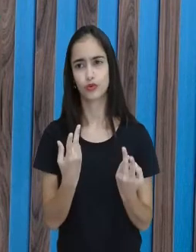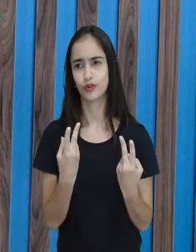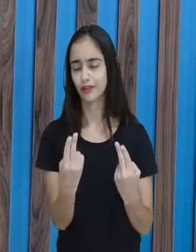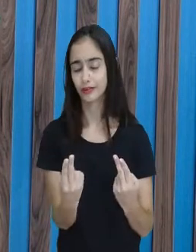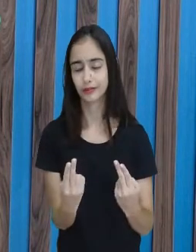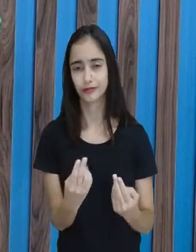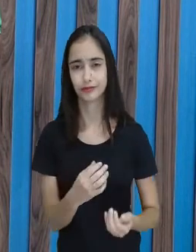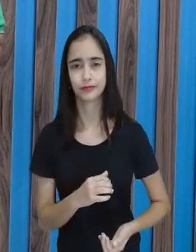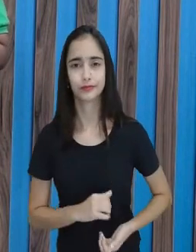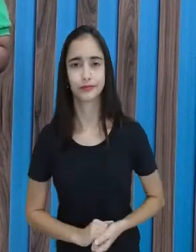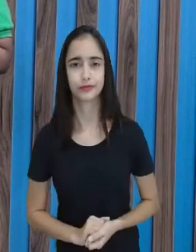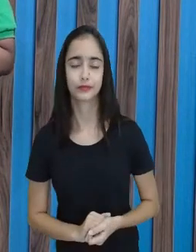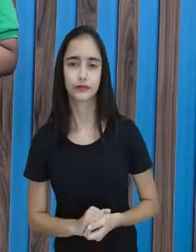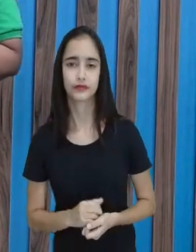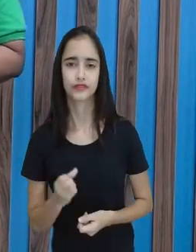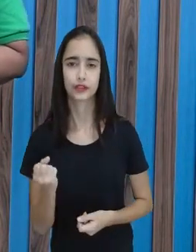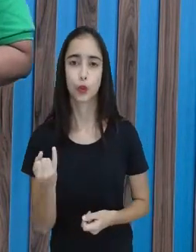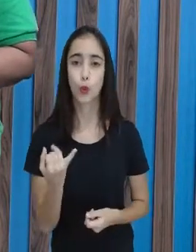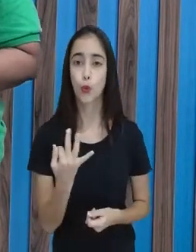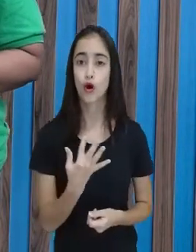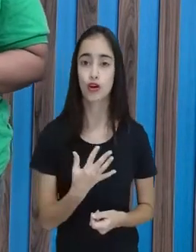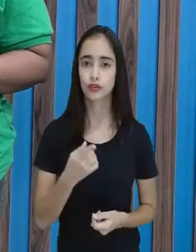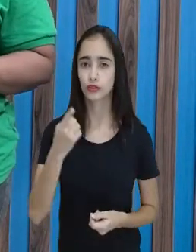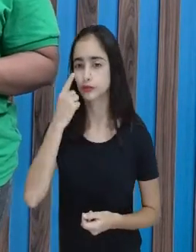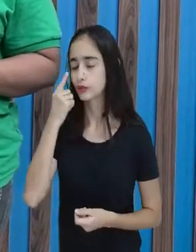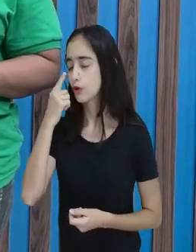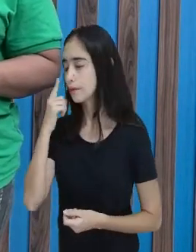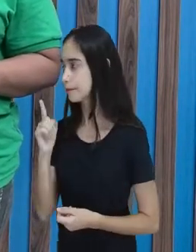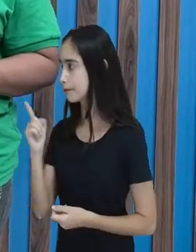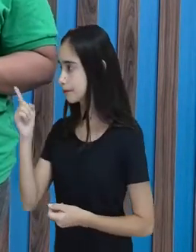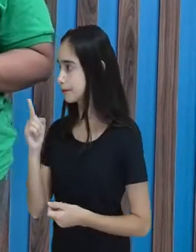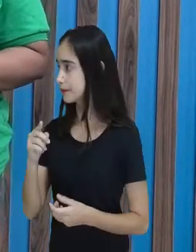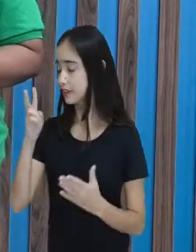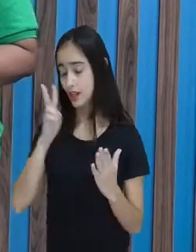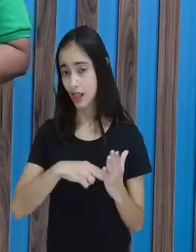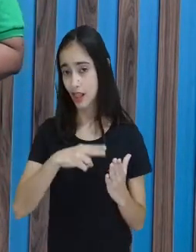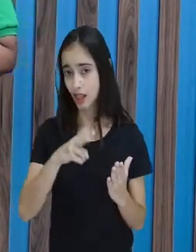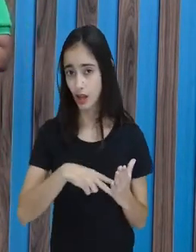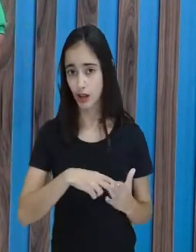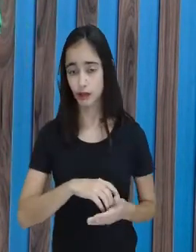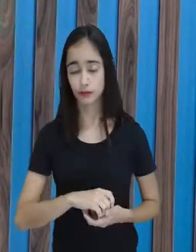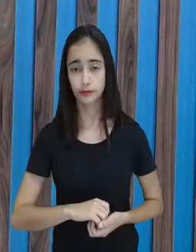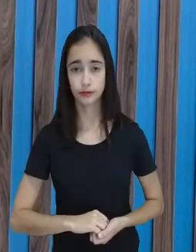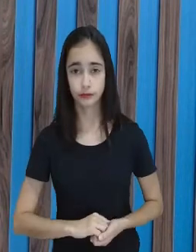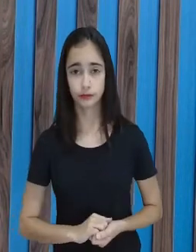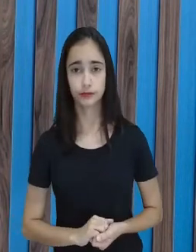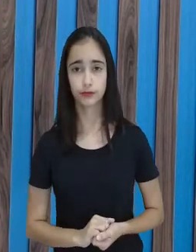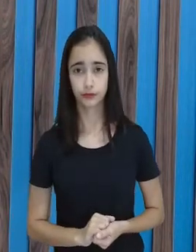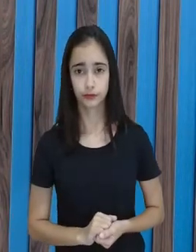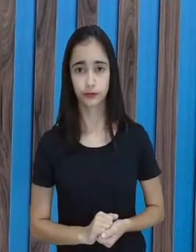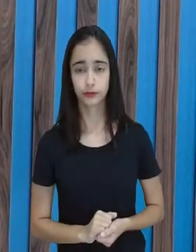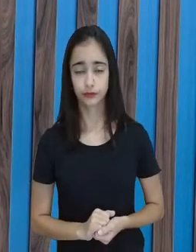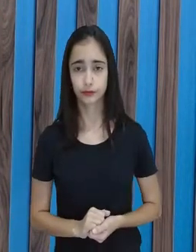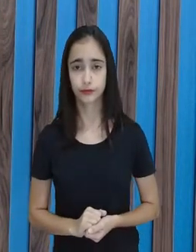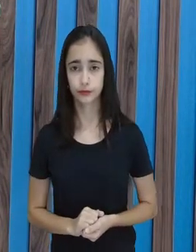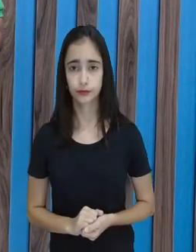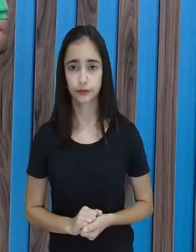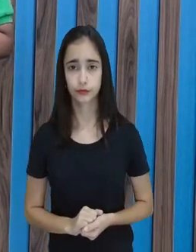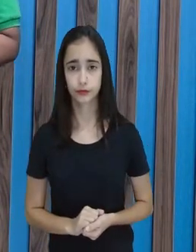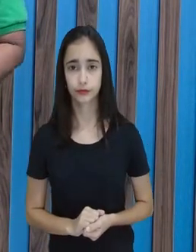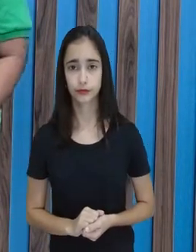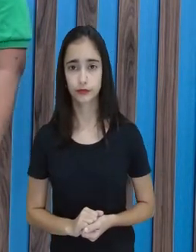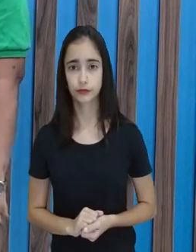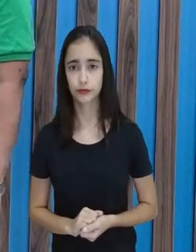de etanol são necessários para adicionar em 50 litros de gasolina para manter a